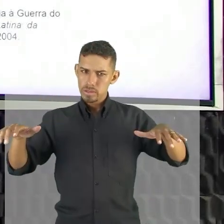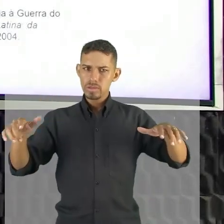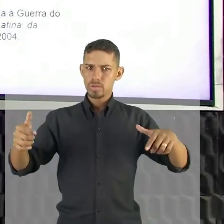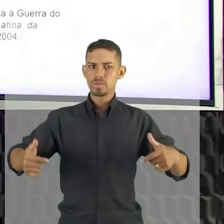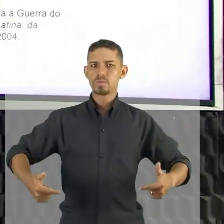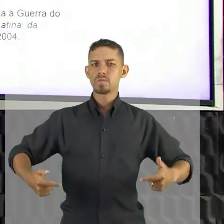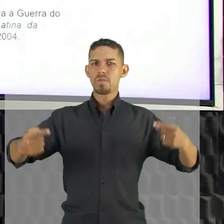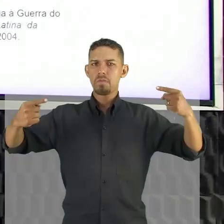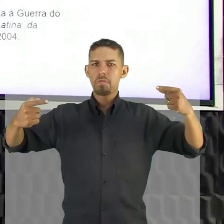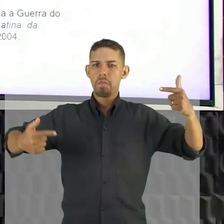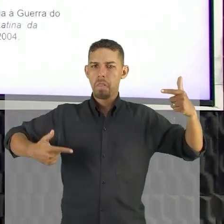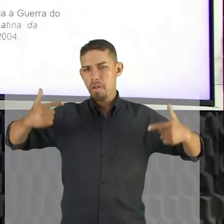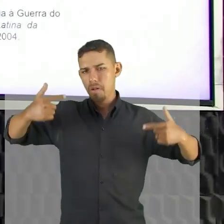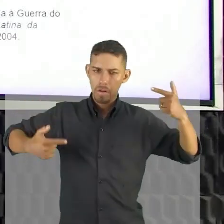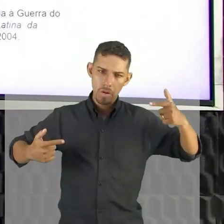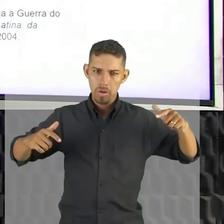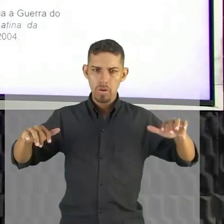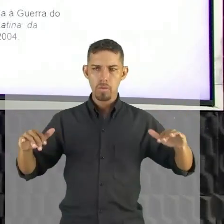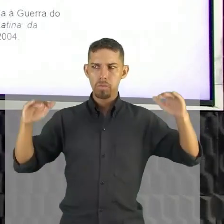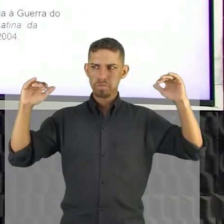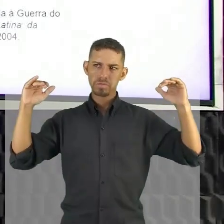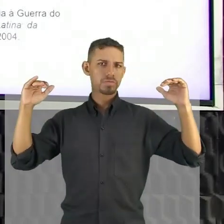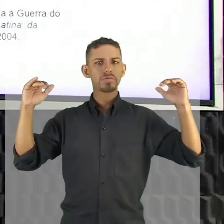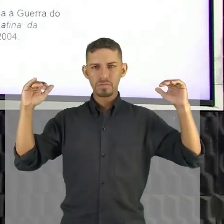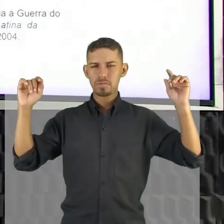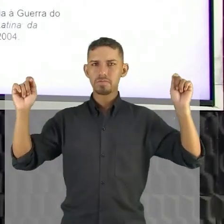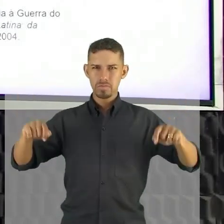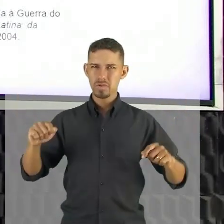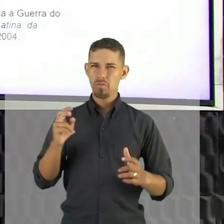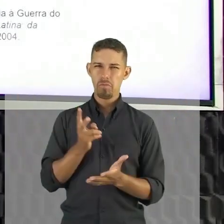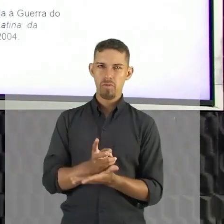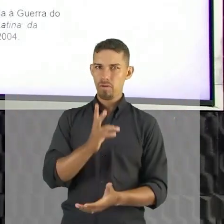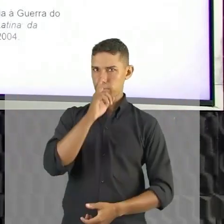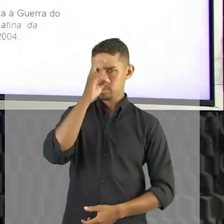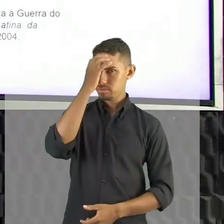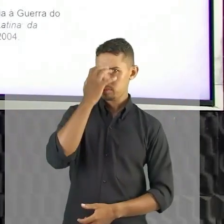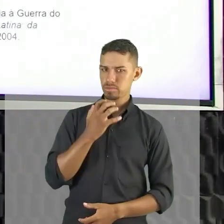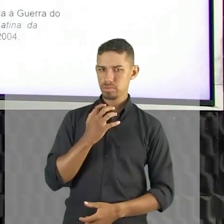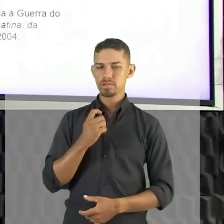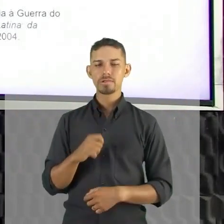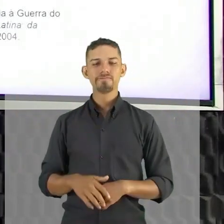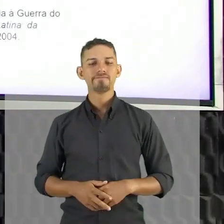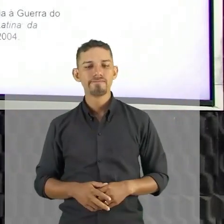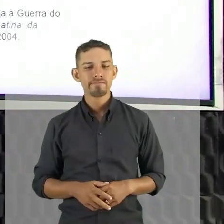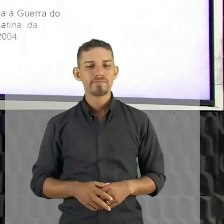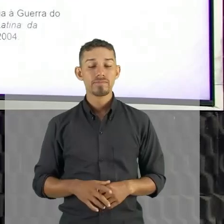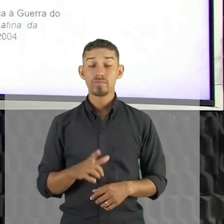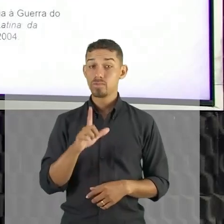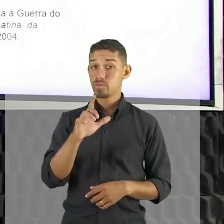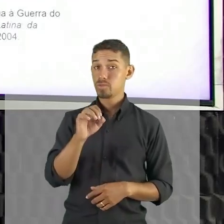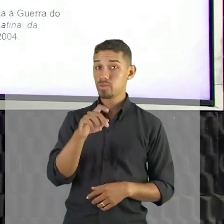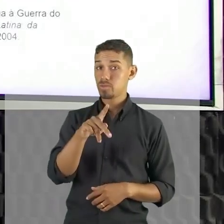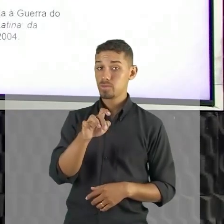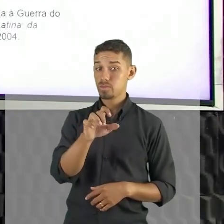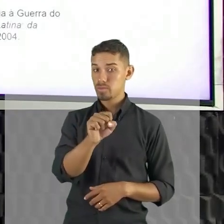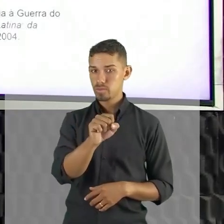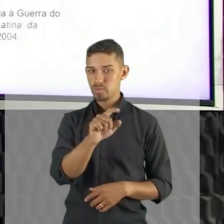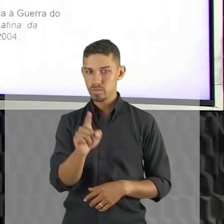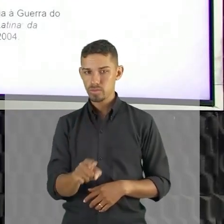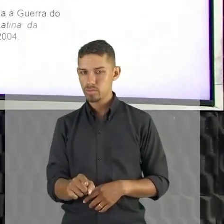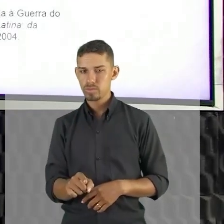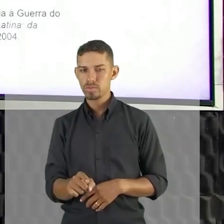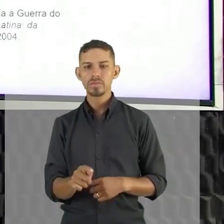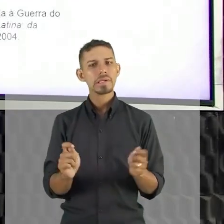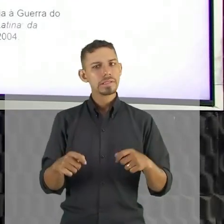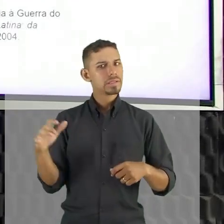um teste debilitante e severo para uma economia de base tão estreita. Lopes precisava de uma vitória rápida e,